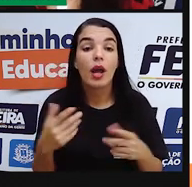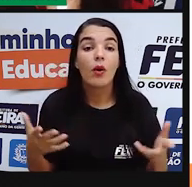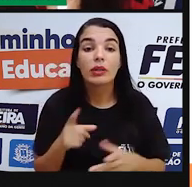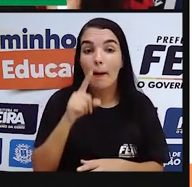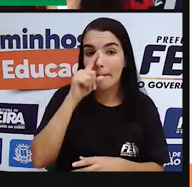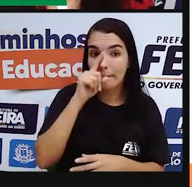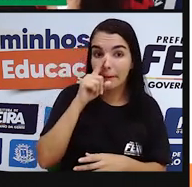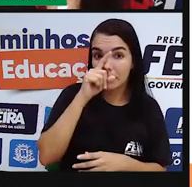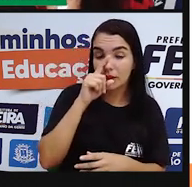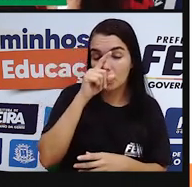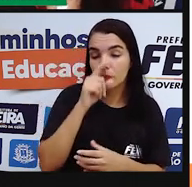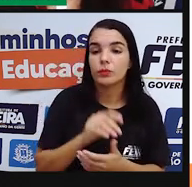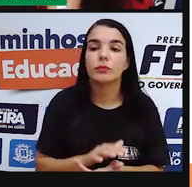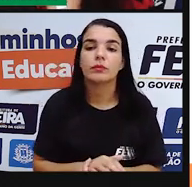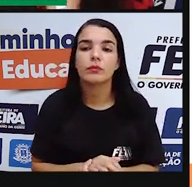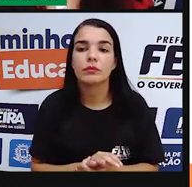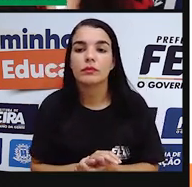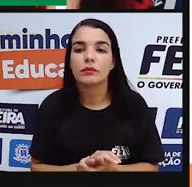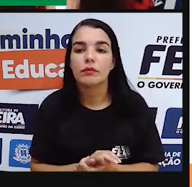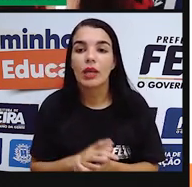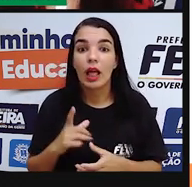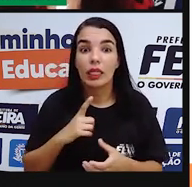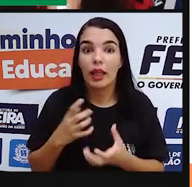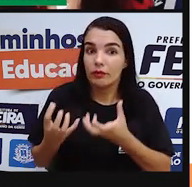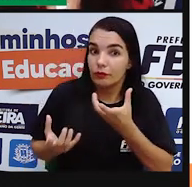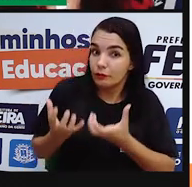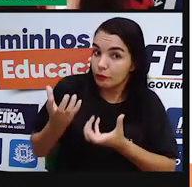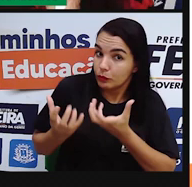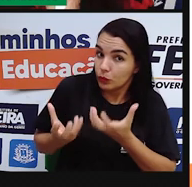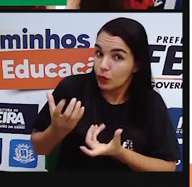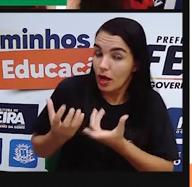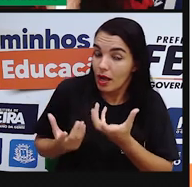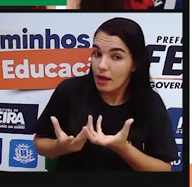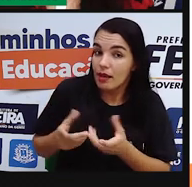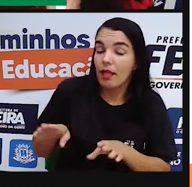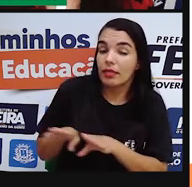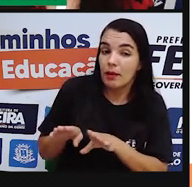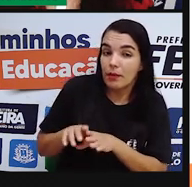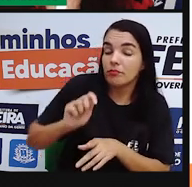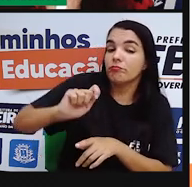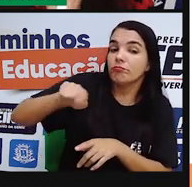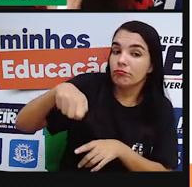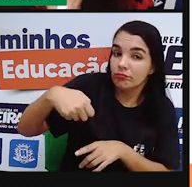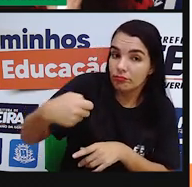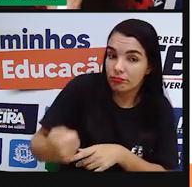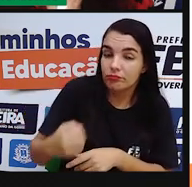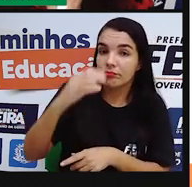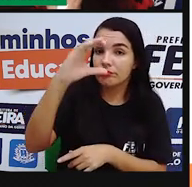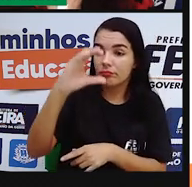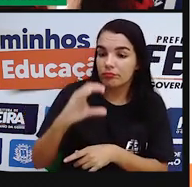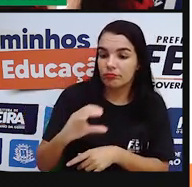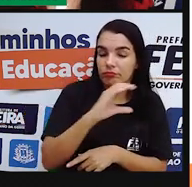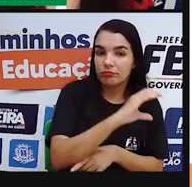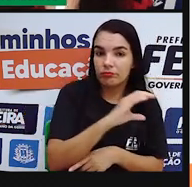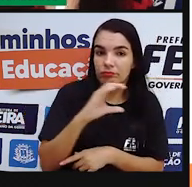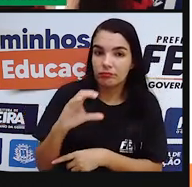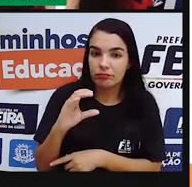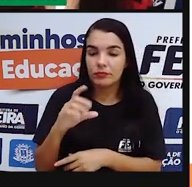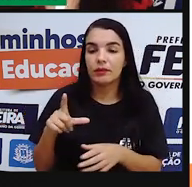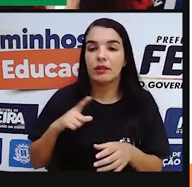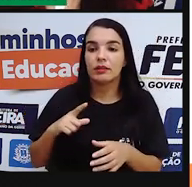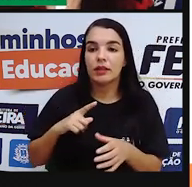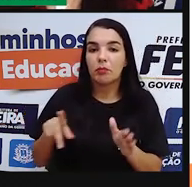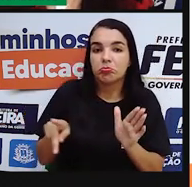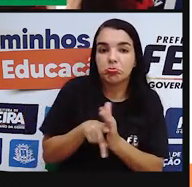muitos acidentes. A fogueira, que também é uma representação aí da Igreja Católica em